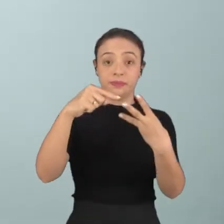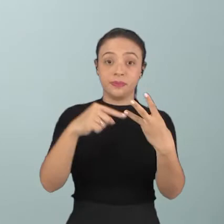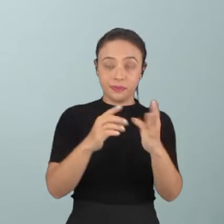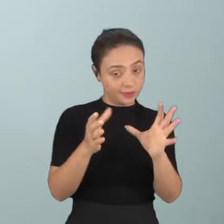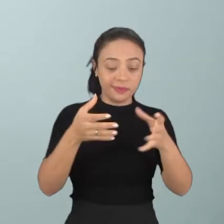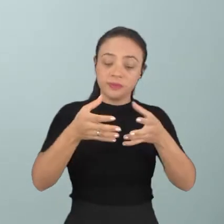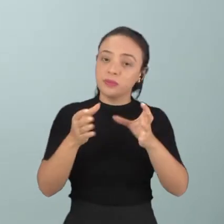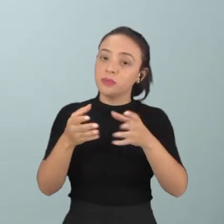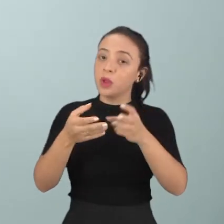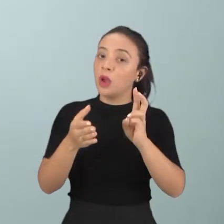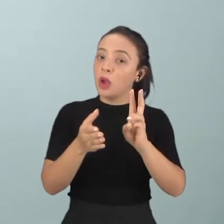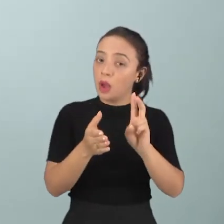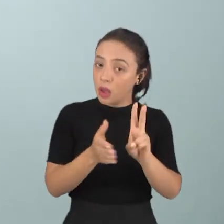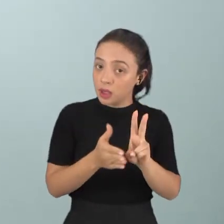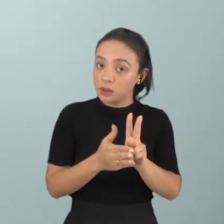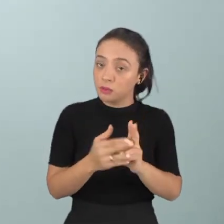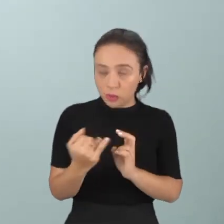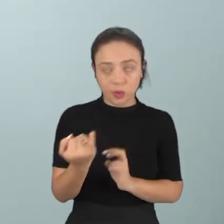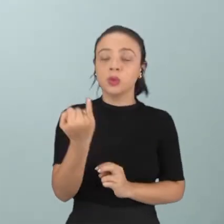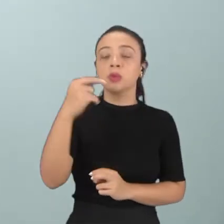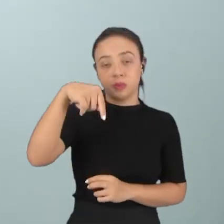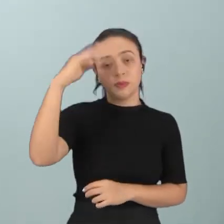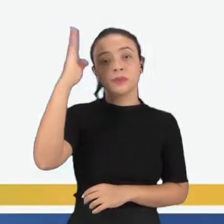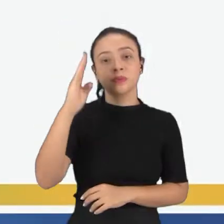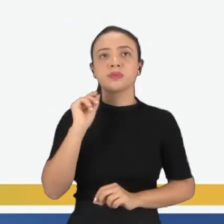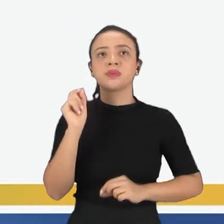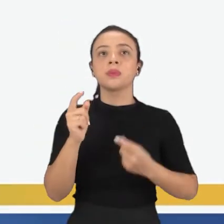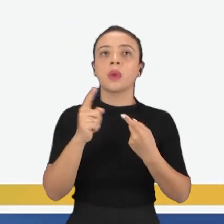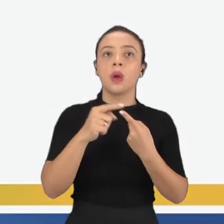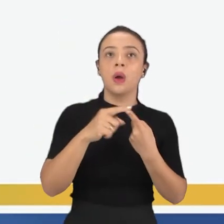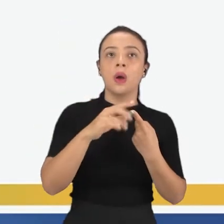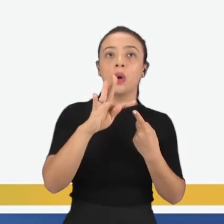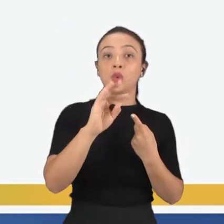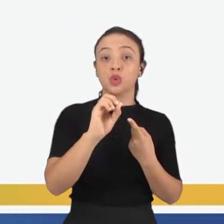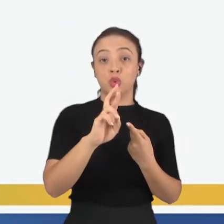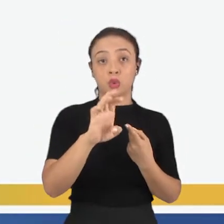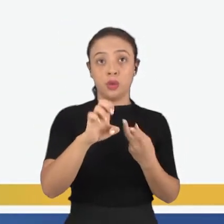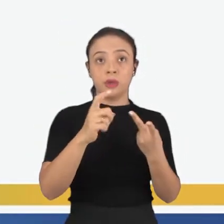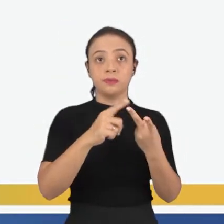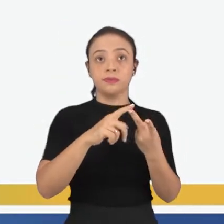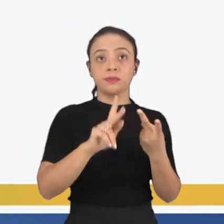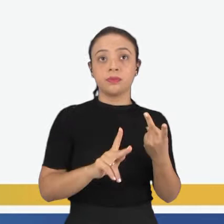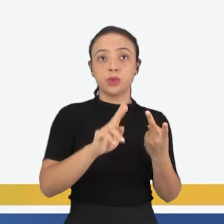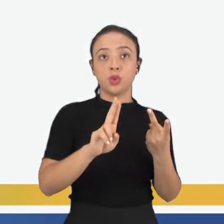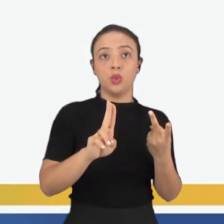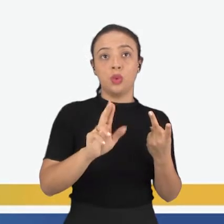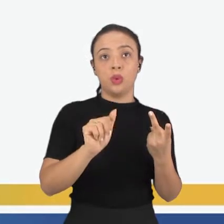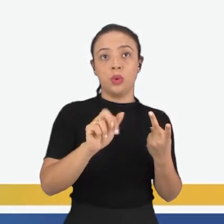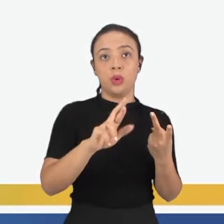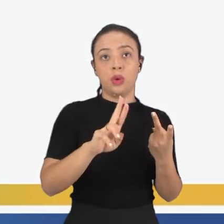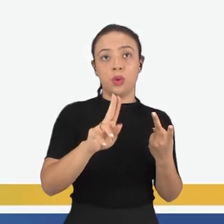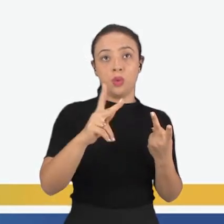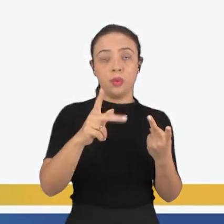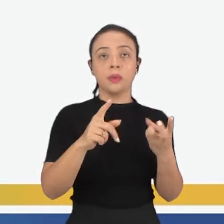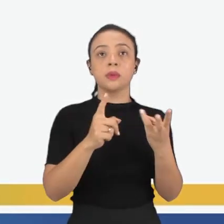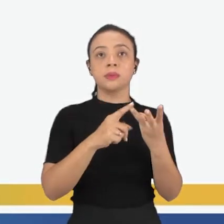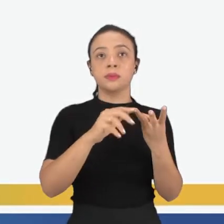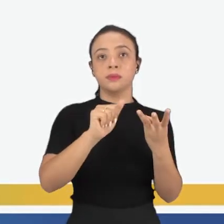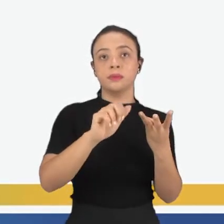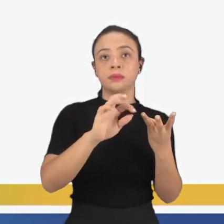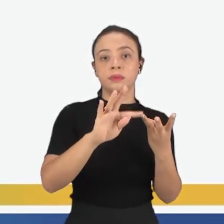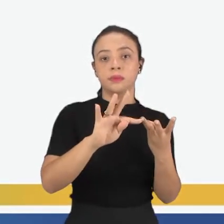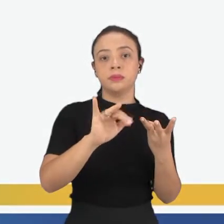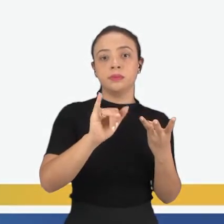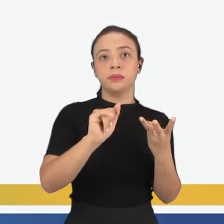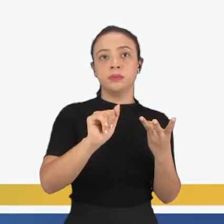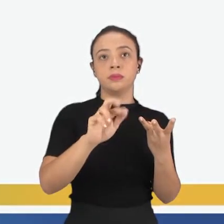grupos indígenas bem importantes no Brasil, que são o toré, o Cuarupi e o Atiaru. São 3